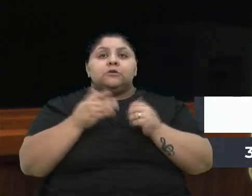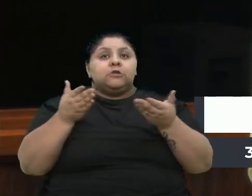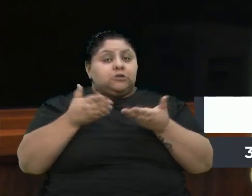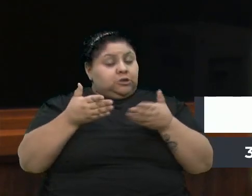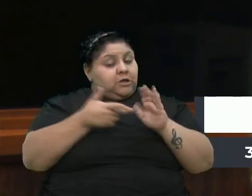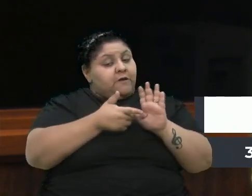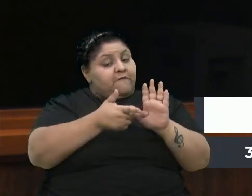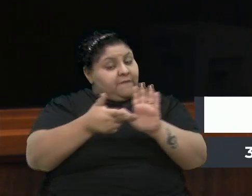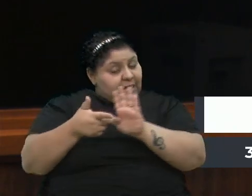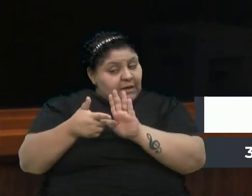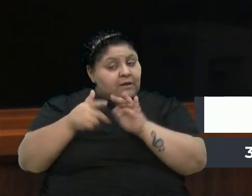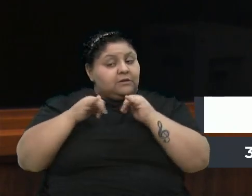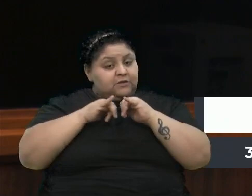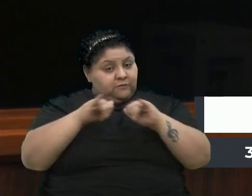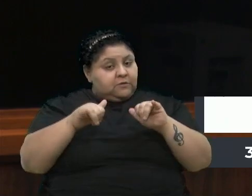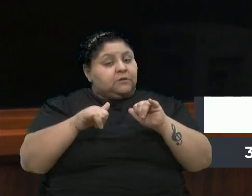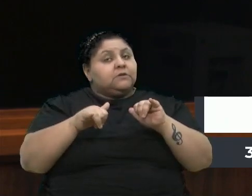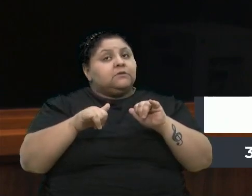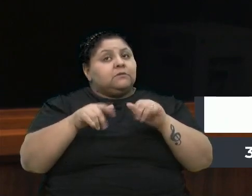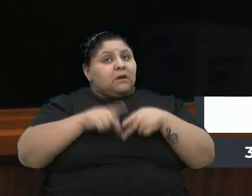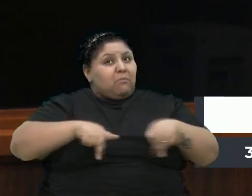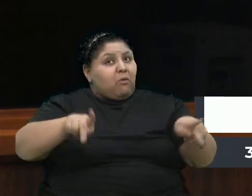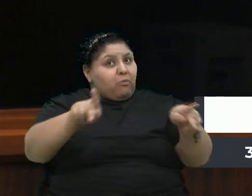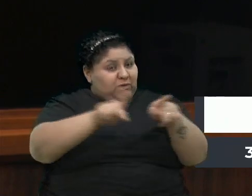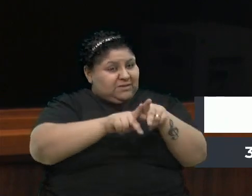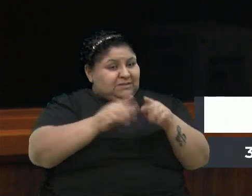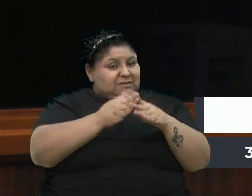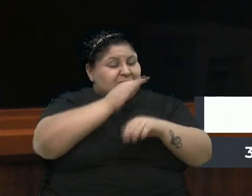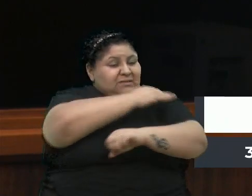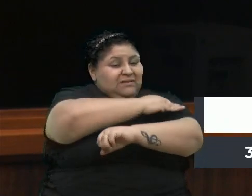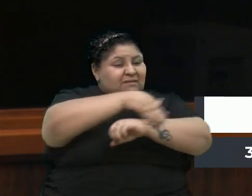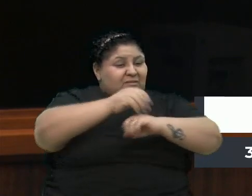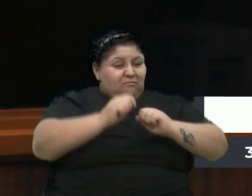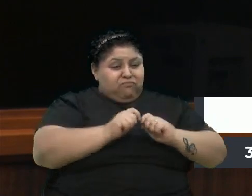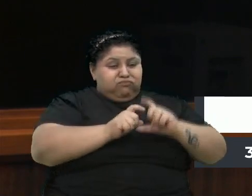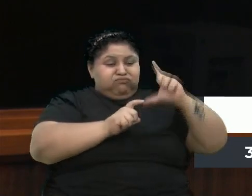esses dados aqui. A população em situação de rua aumentou